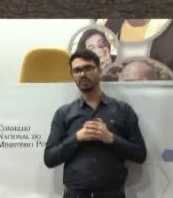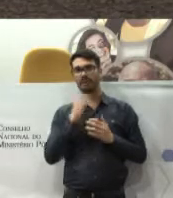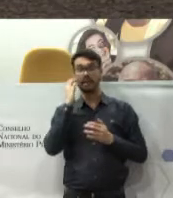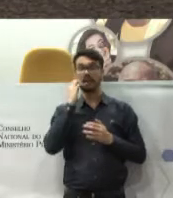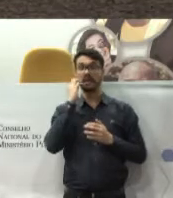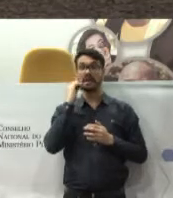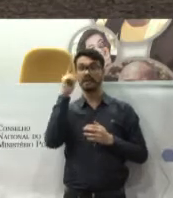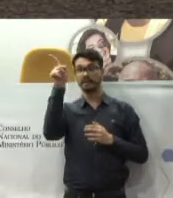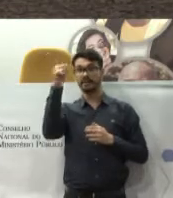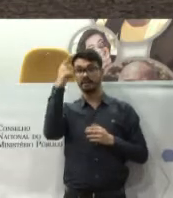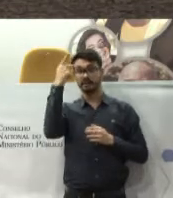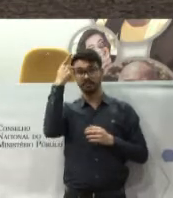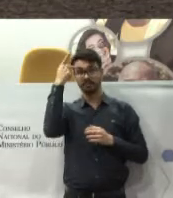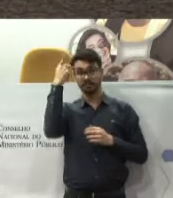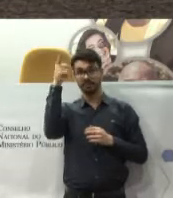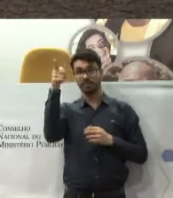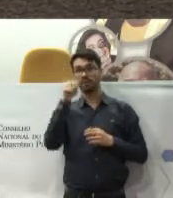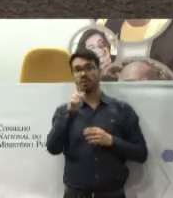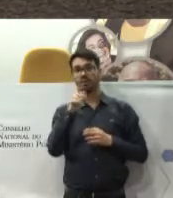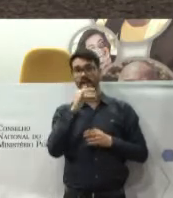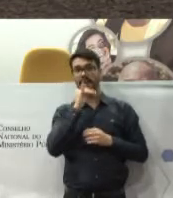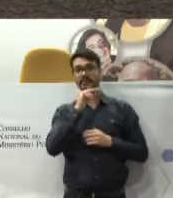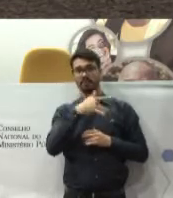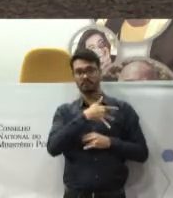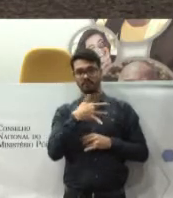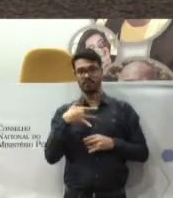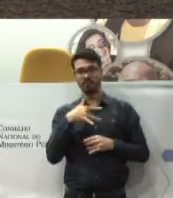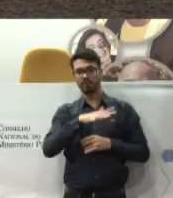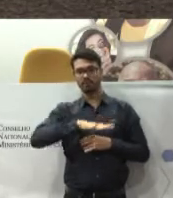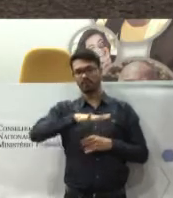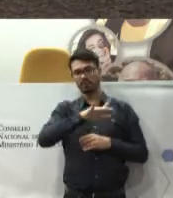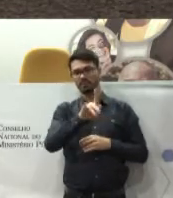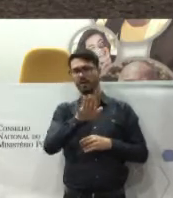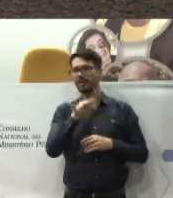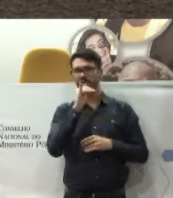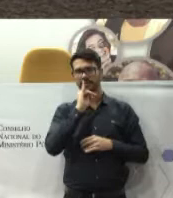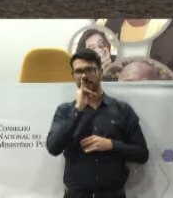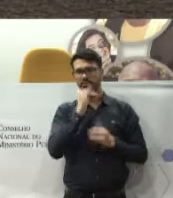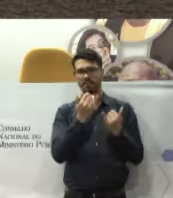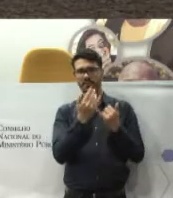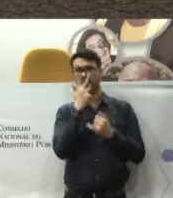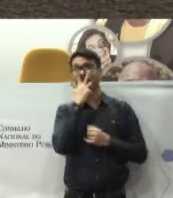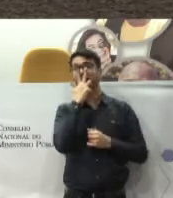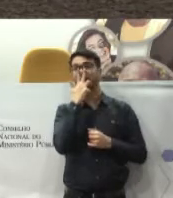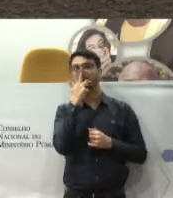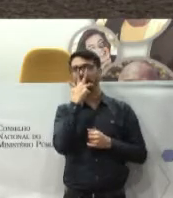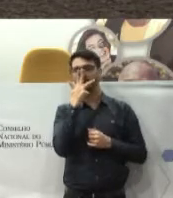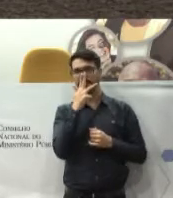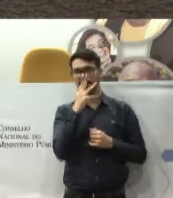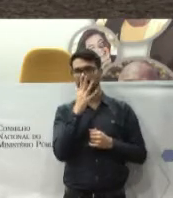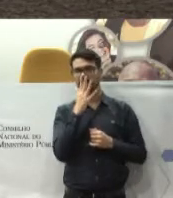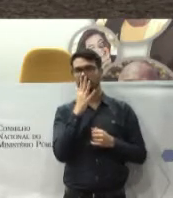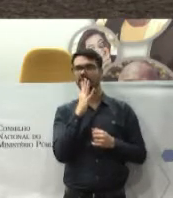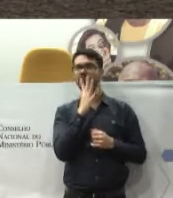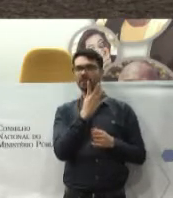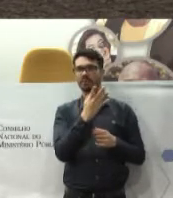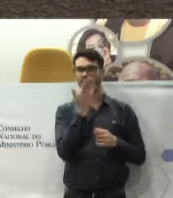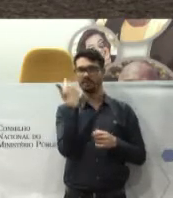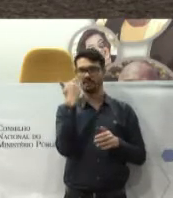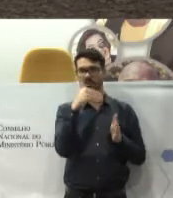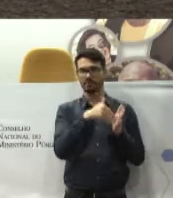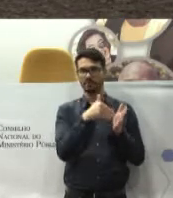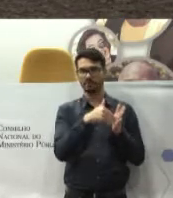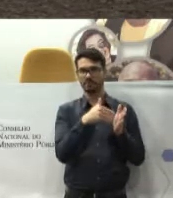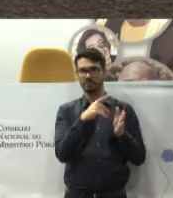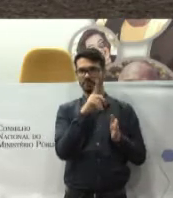São Paulo, só para dar um exemplo que não é da saúde, mas é basicamente a mesma coisa, nos últimos 4 anos, a Defensoria Pública do Estado de